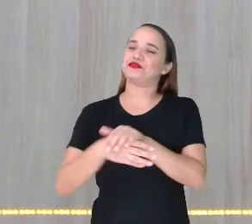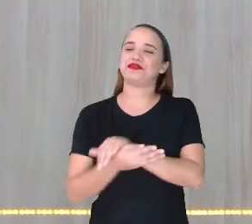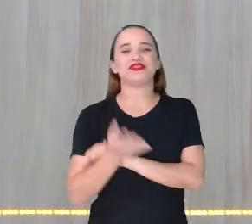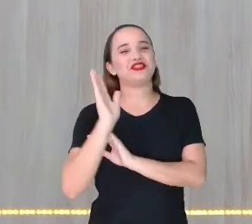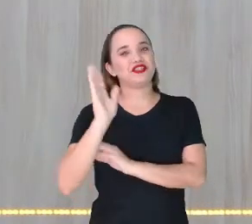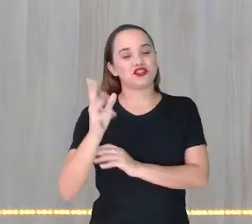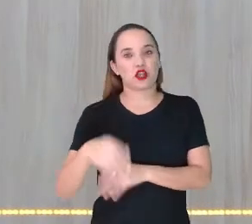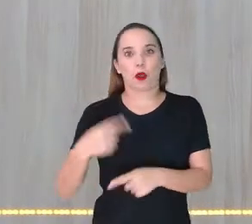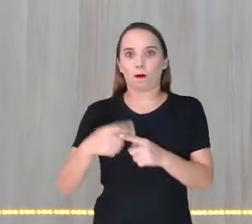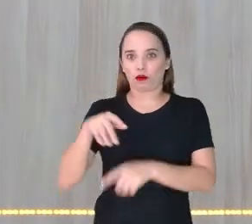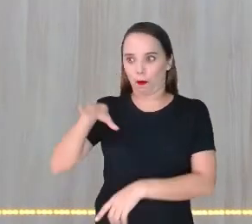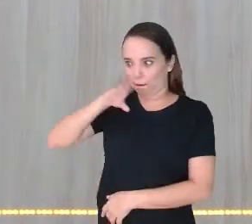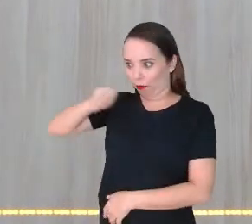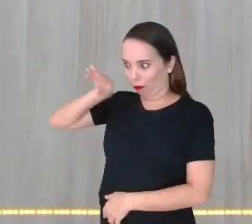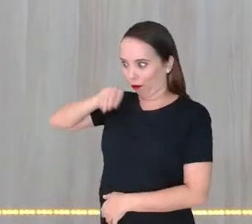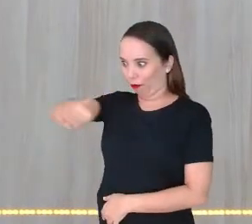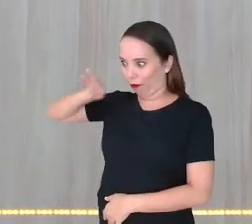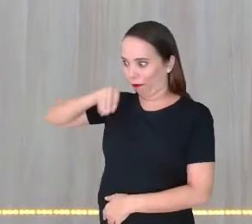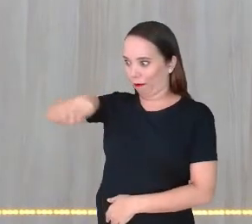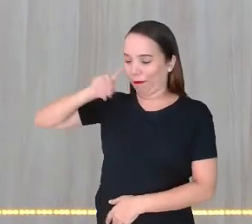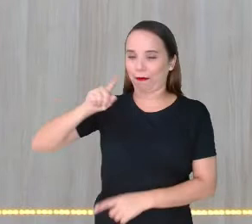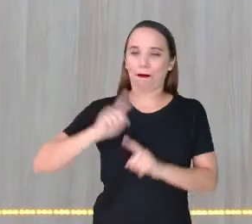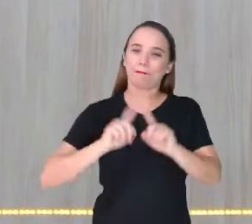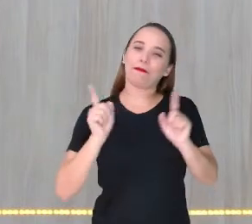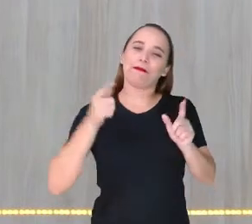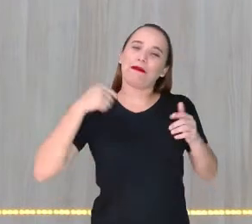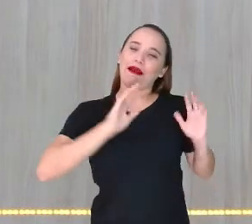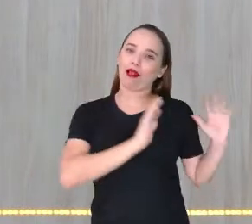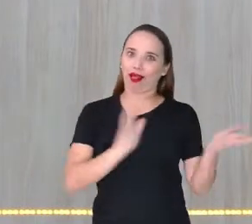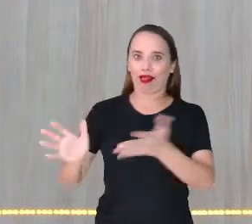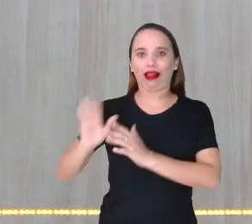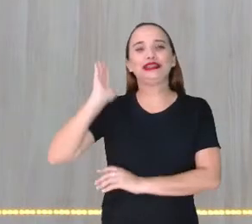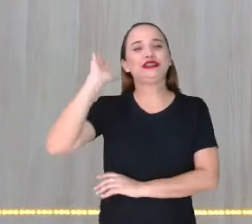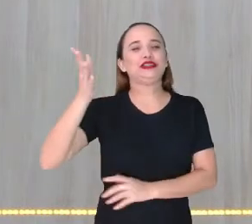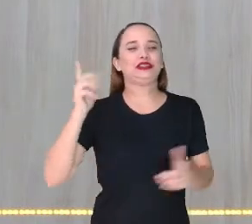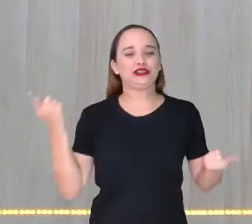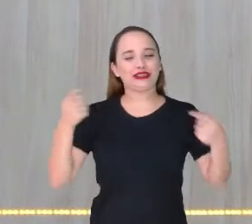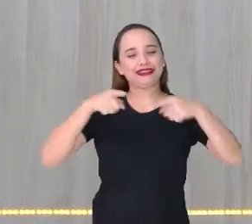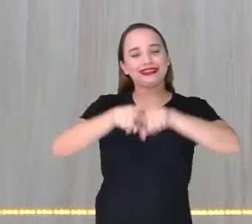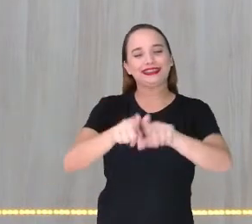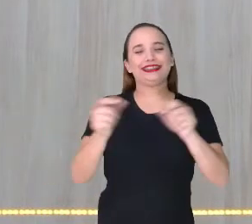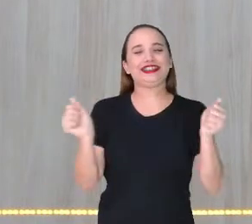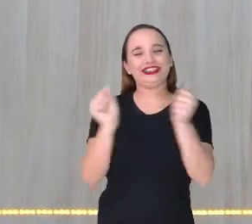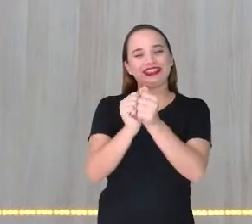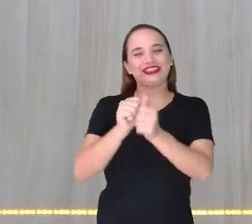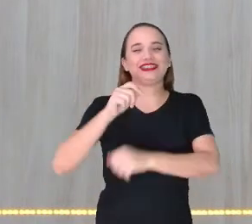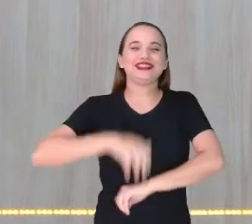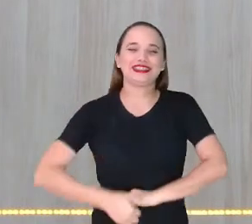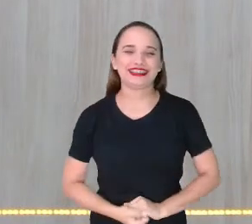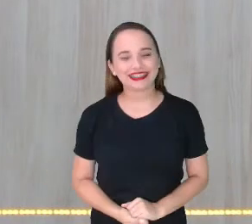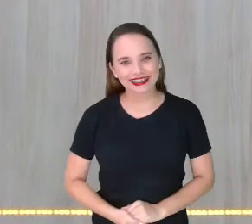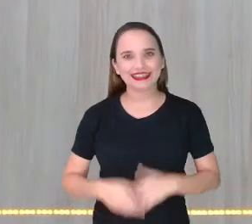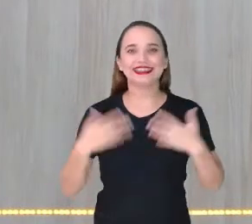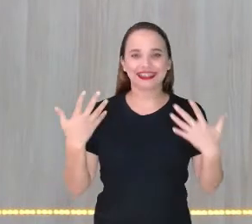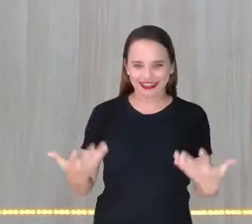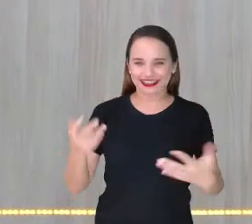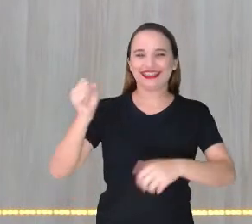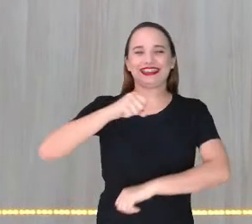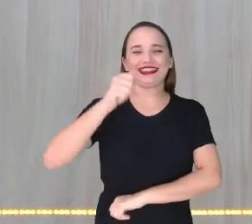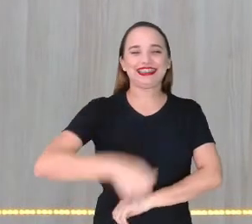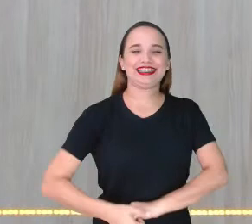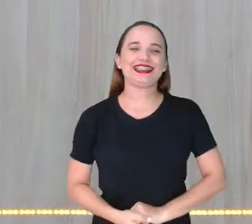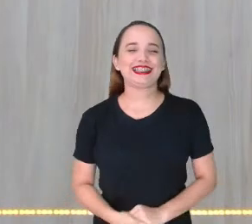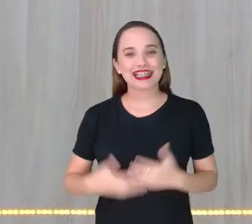falo assim, correndo mesmo. Mas ela sabe porque ela também fala correndo. Então, a gente tá em casa, né? Estamos juntos